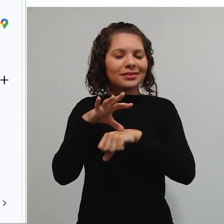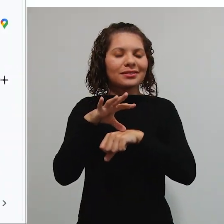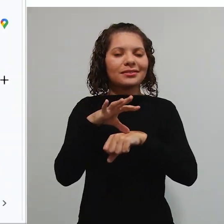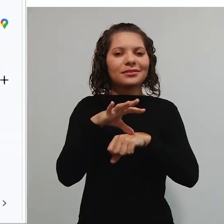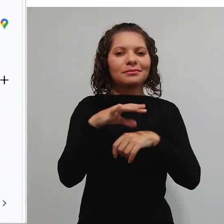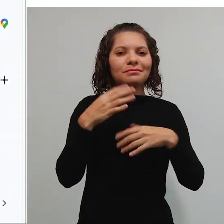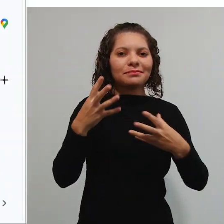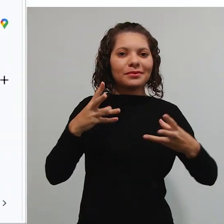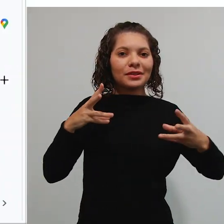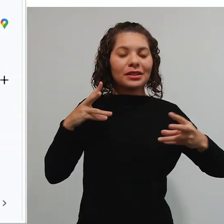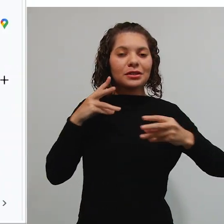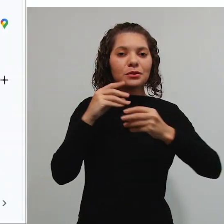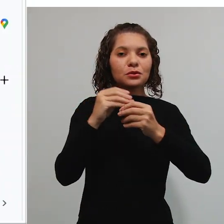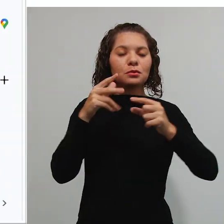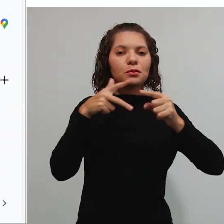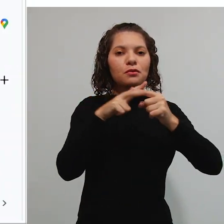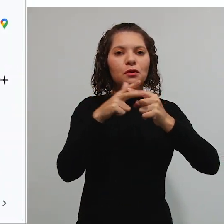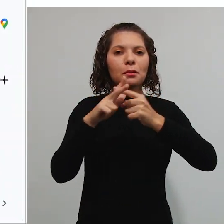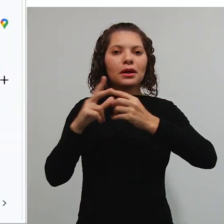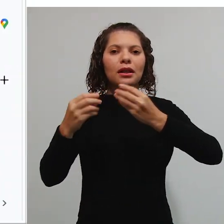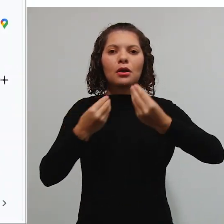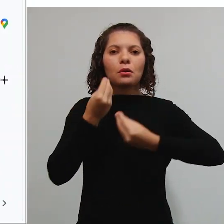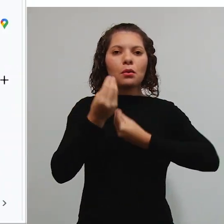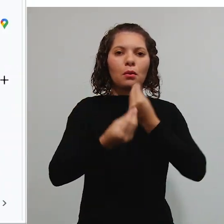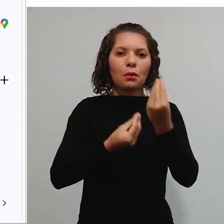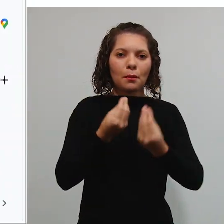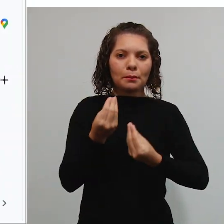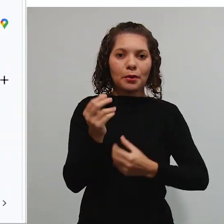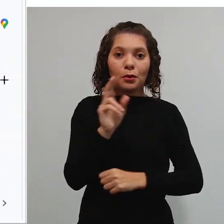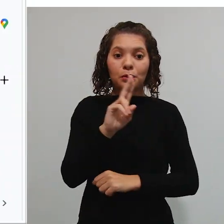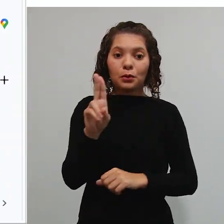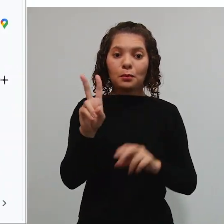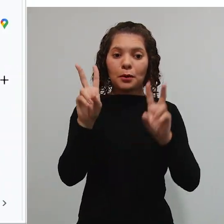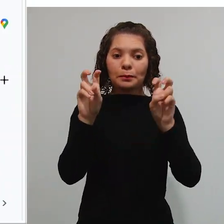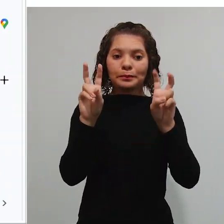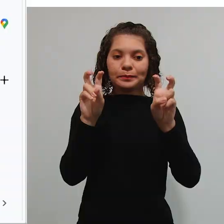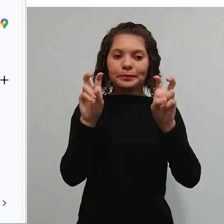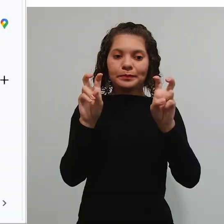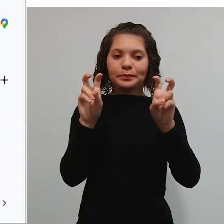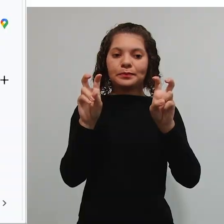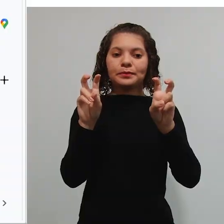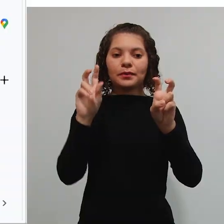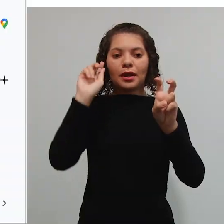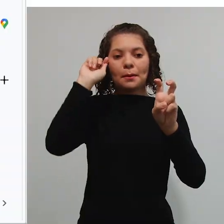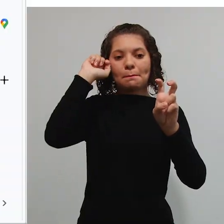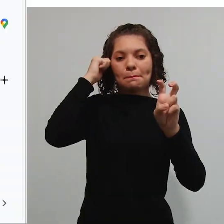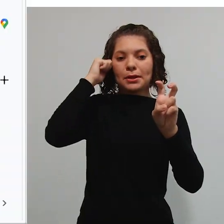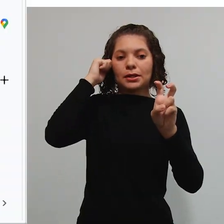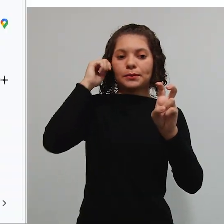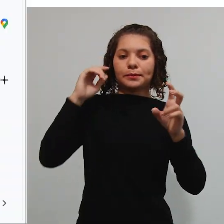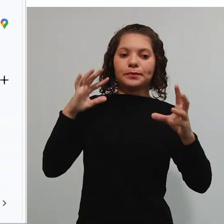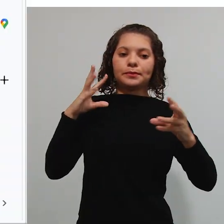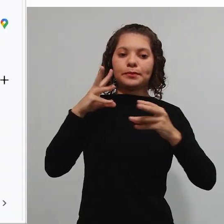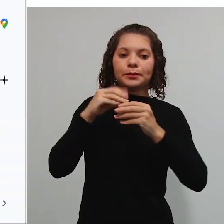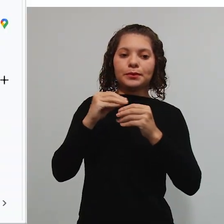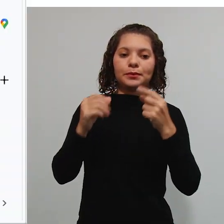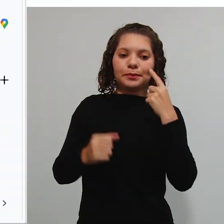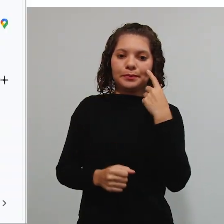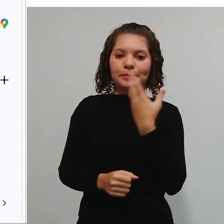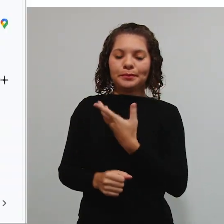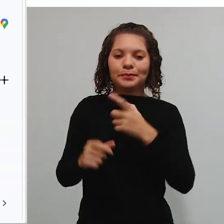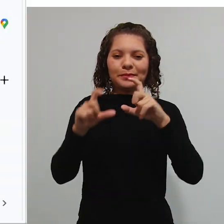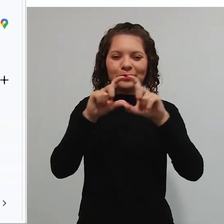Os resumos são formatados da seguinte forma. Eu coloco o nome resumo em negrito, tá? Todo em negrito,